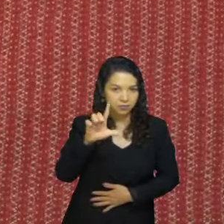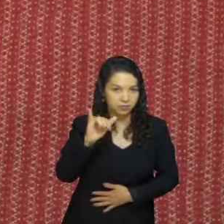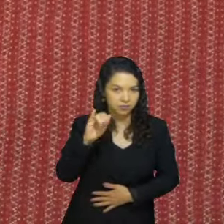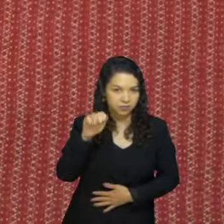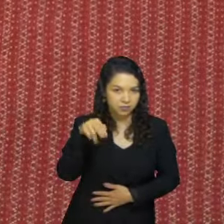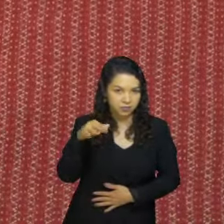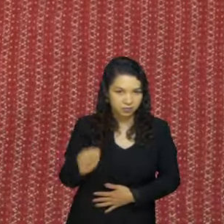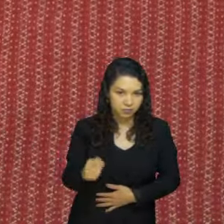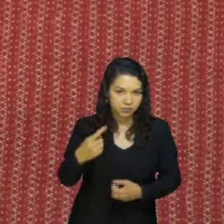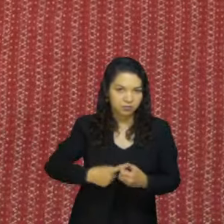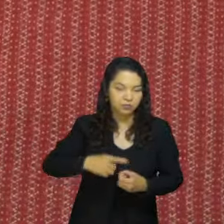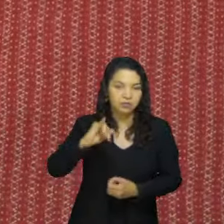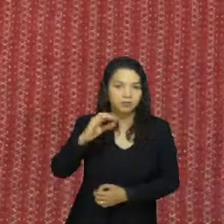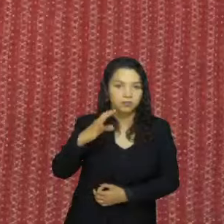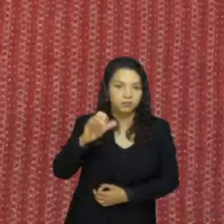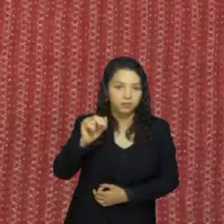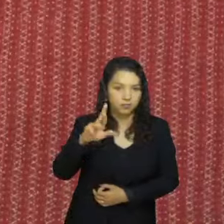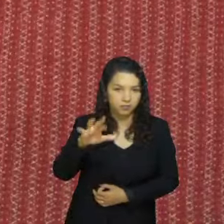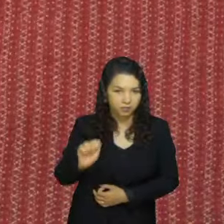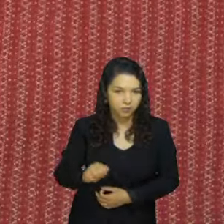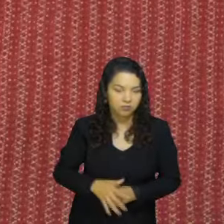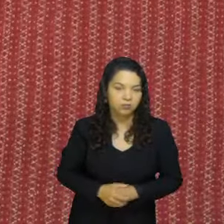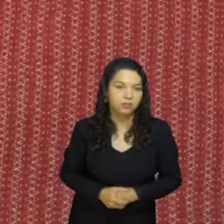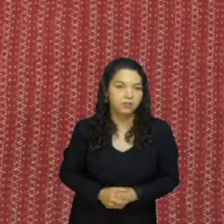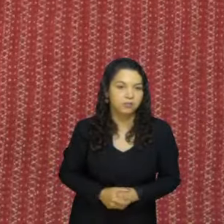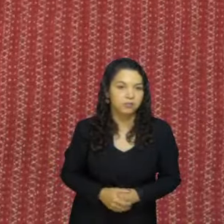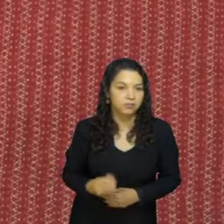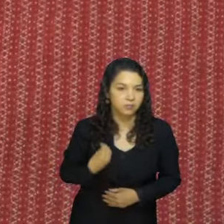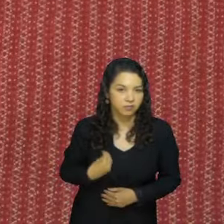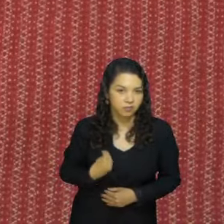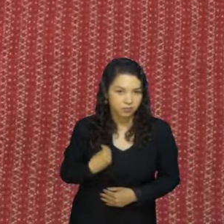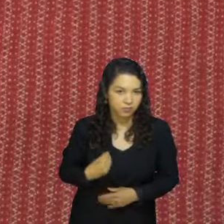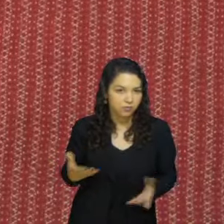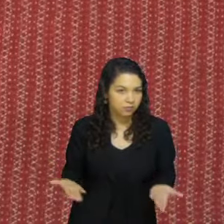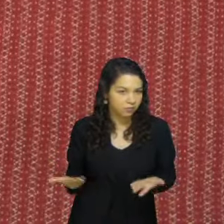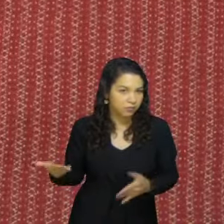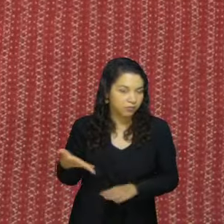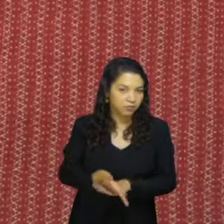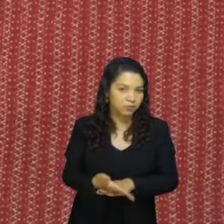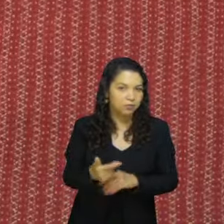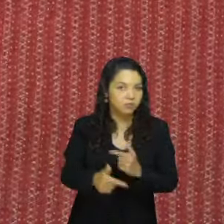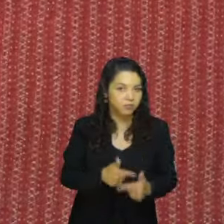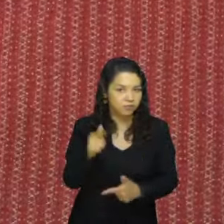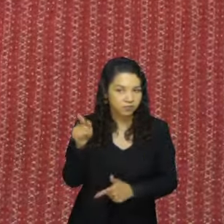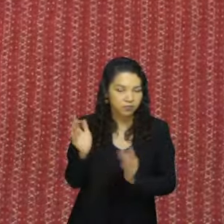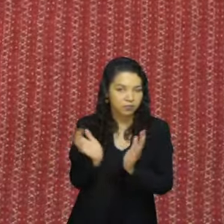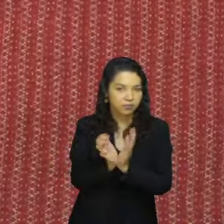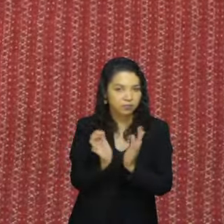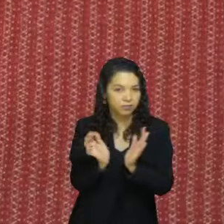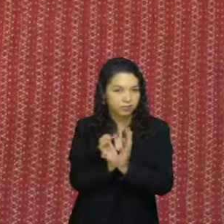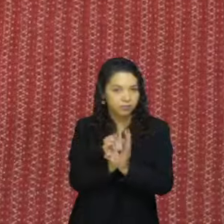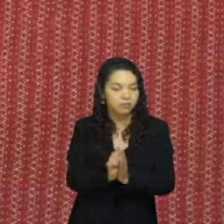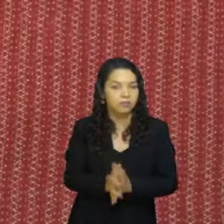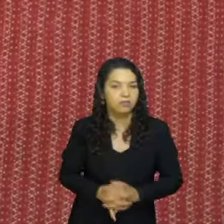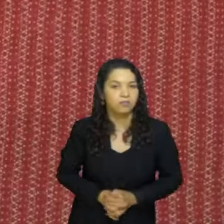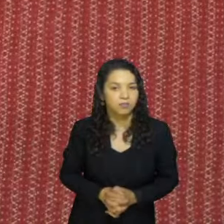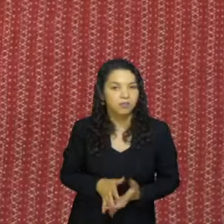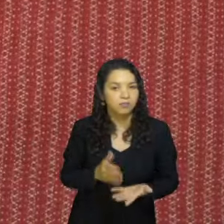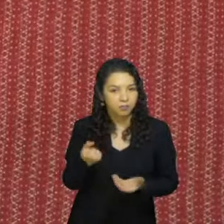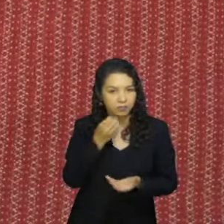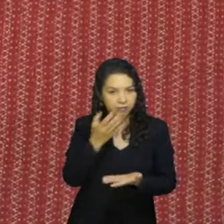lá de Sara, que nos brinda com a sua presença aqui. Ela tem um trabalho muito bacana lá com as APAES, com a Rede Feminina de Combate ao Câncer. Seja bem-vinda